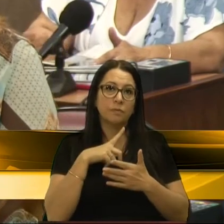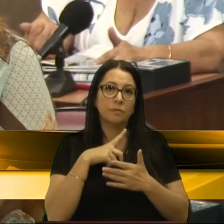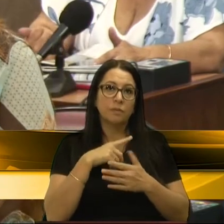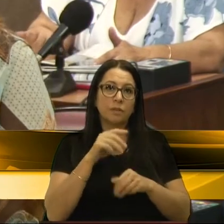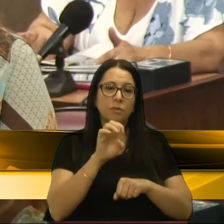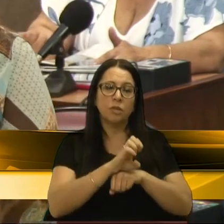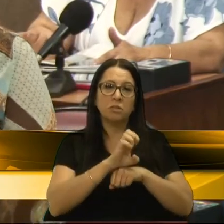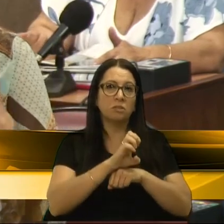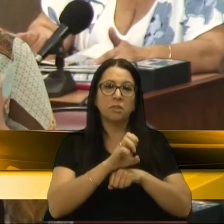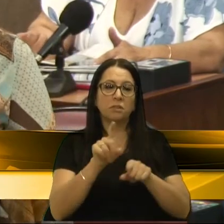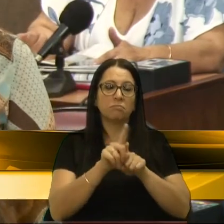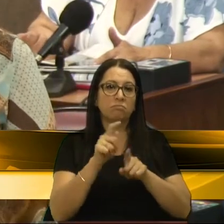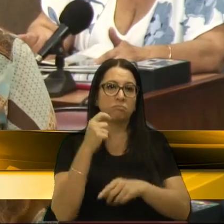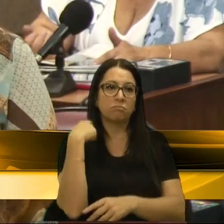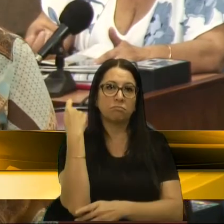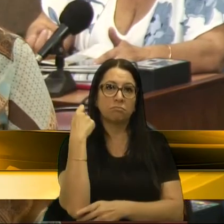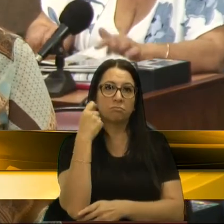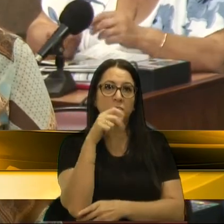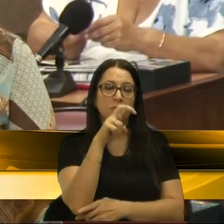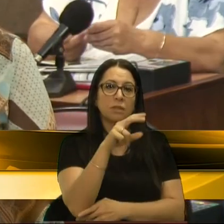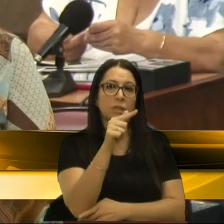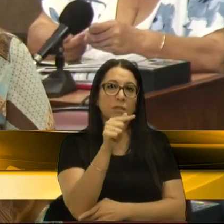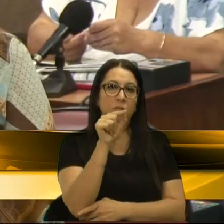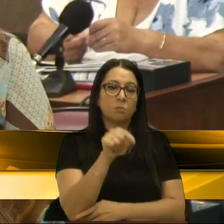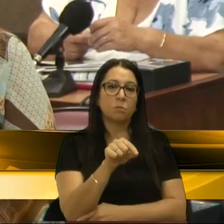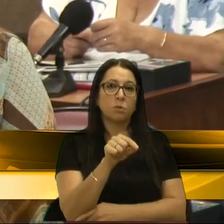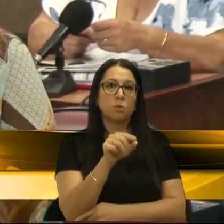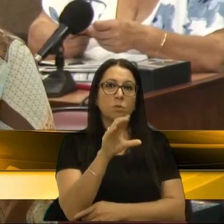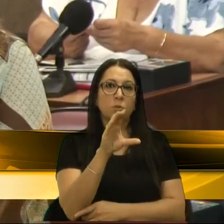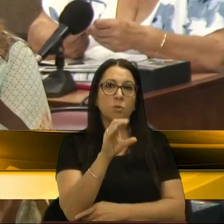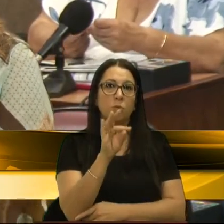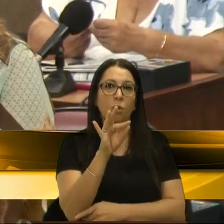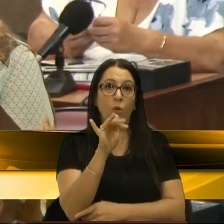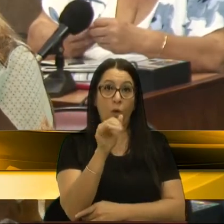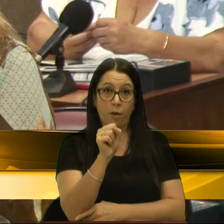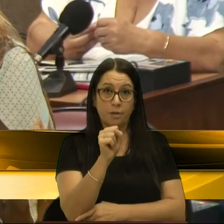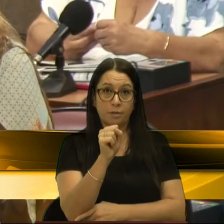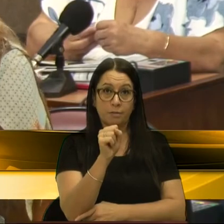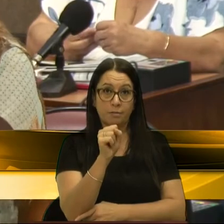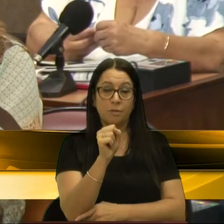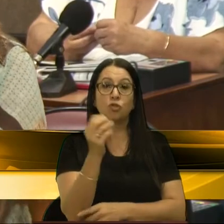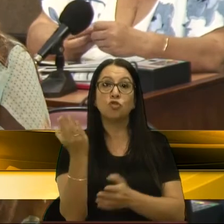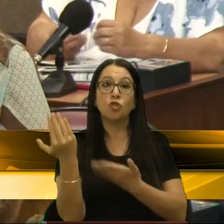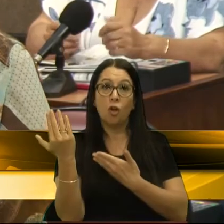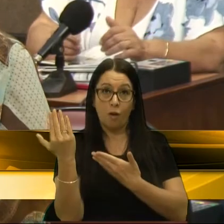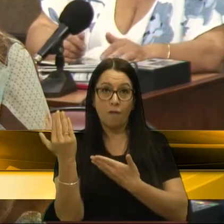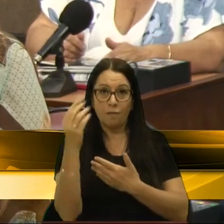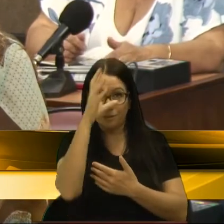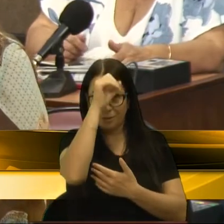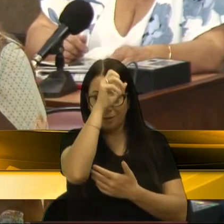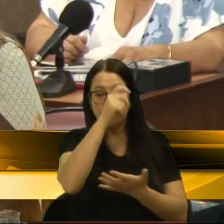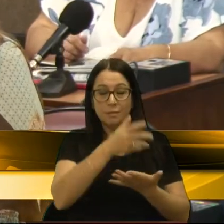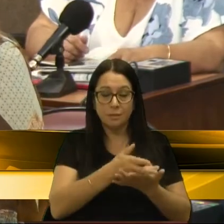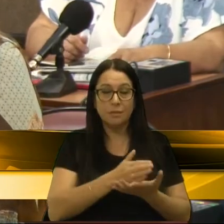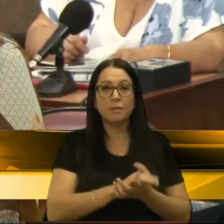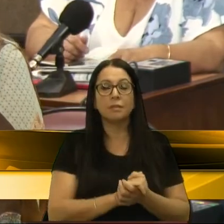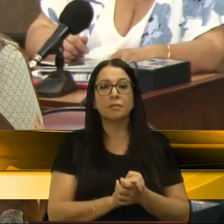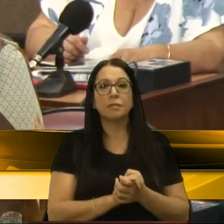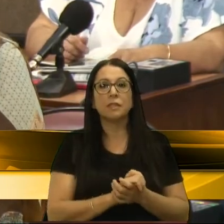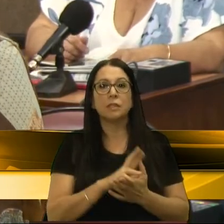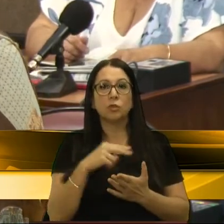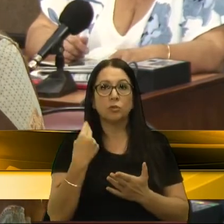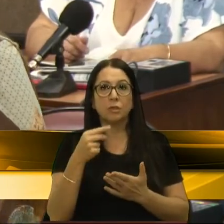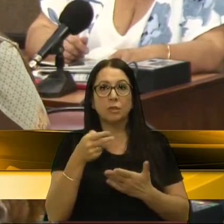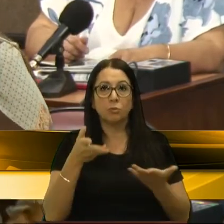Rio Grande do Sul 57 mil cotas de menor aprendiz, né? De jovem aprendiz. E nós